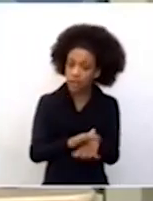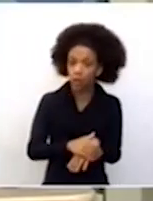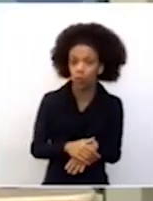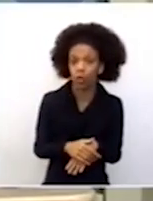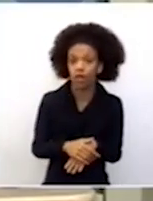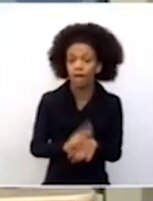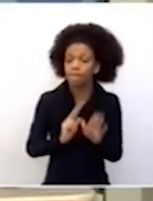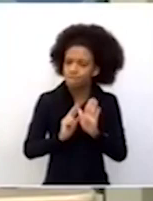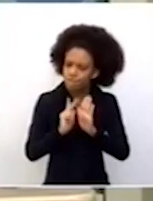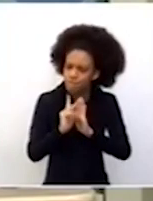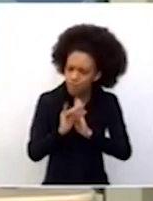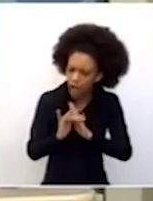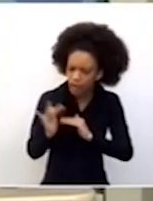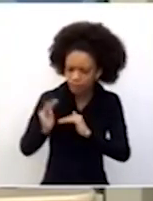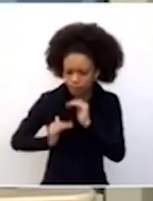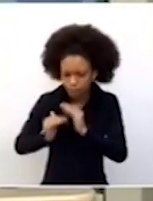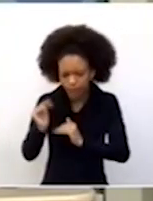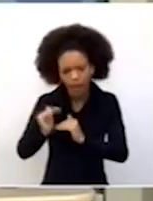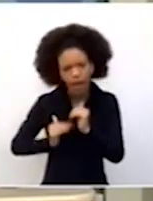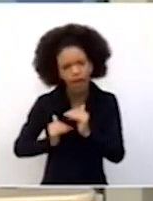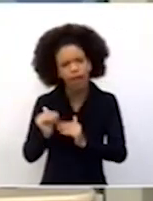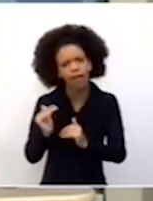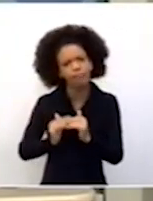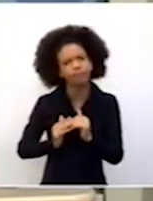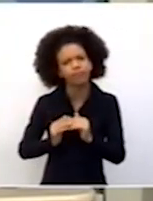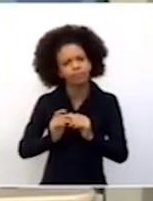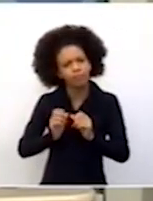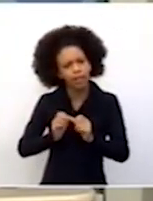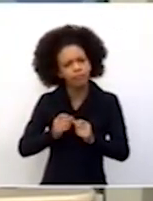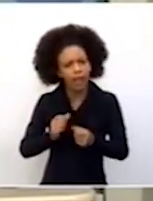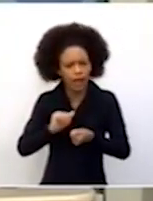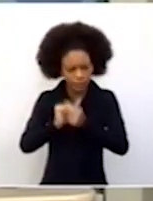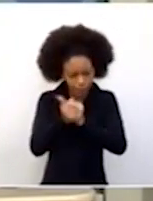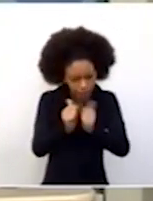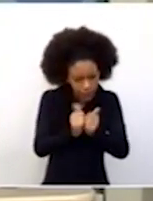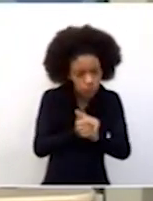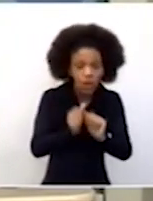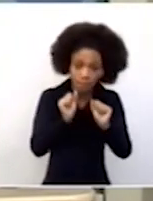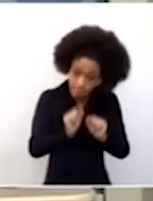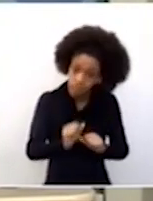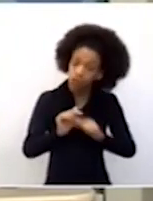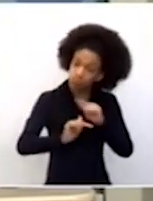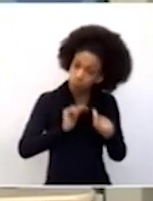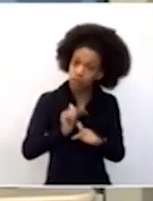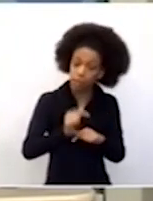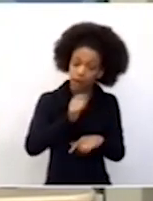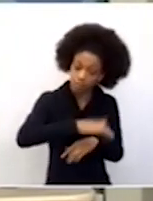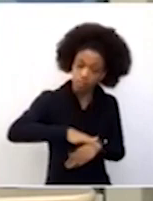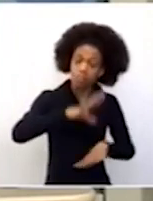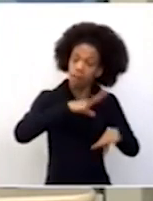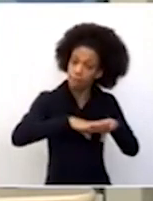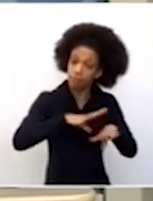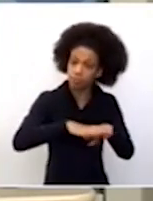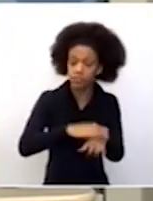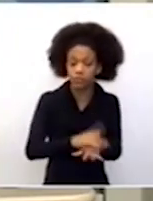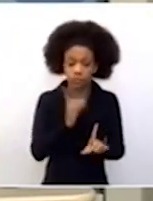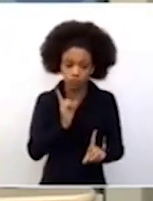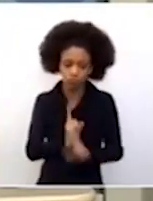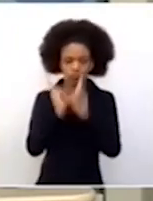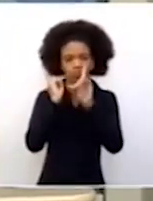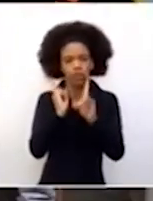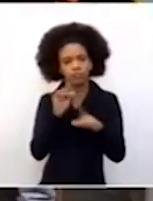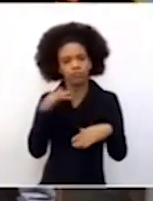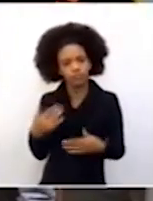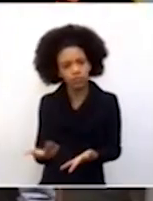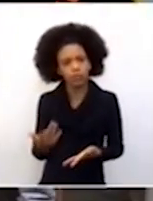muitas habilidades, muitas, né, competências nós podemos trabalhar no âmbito da matemática, e isso que vai de encontro que nós estamos, assim, discorrendo,